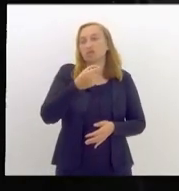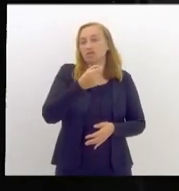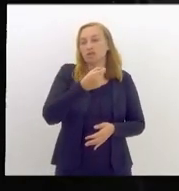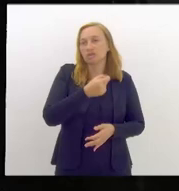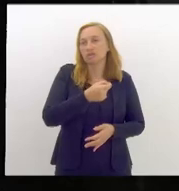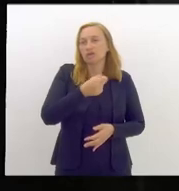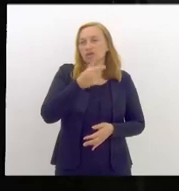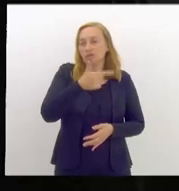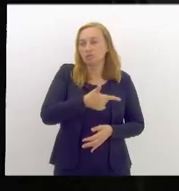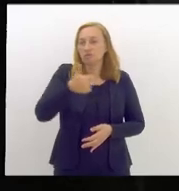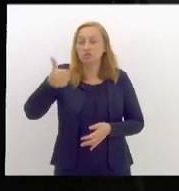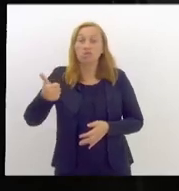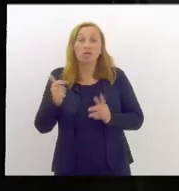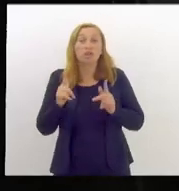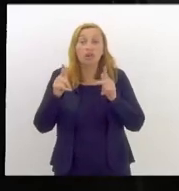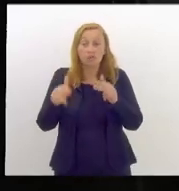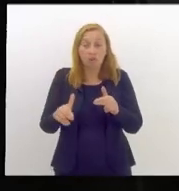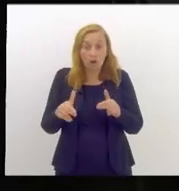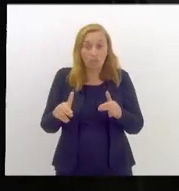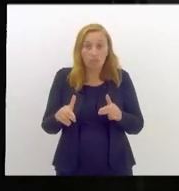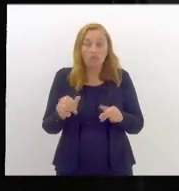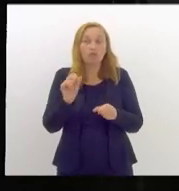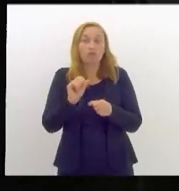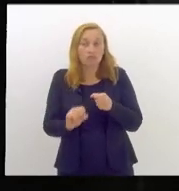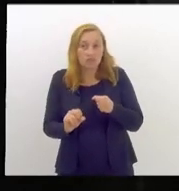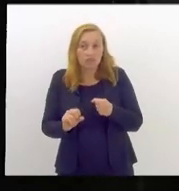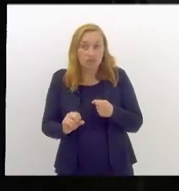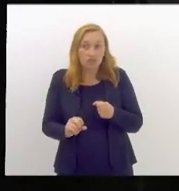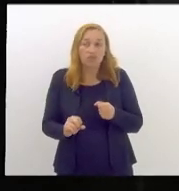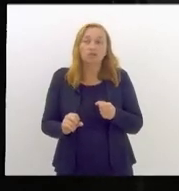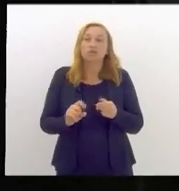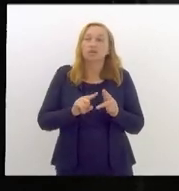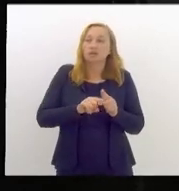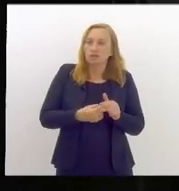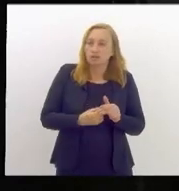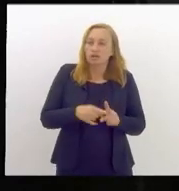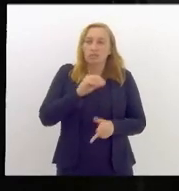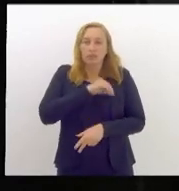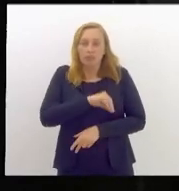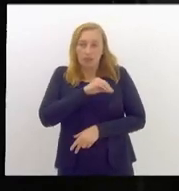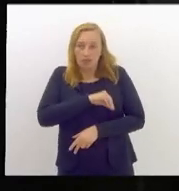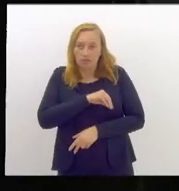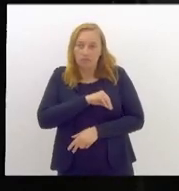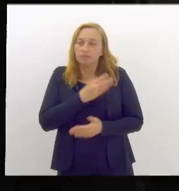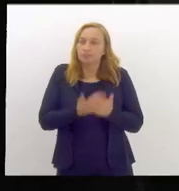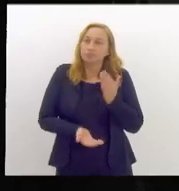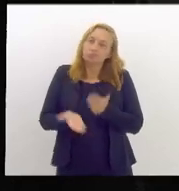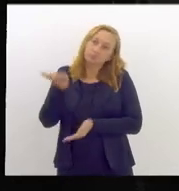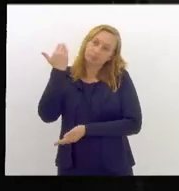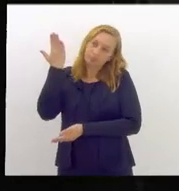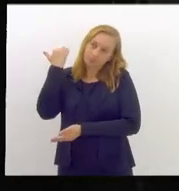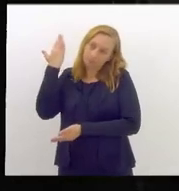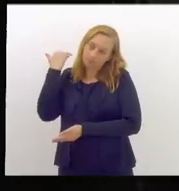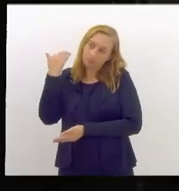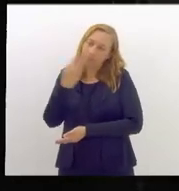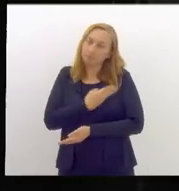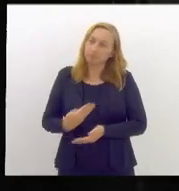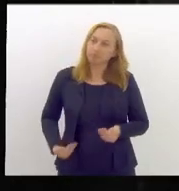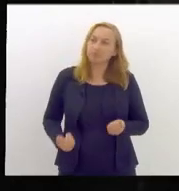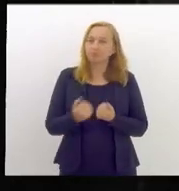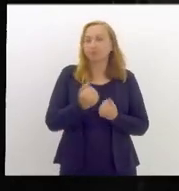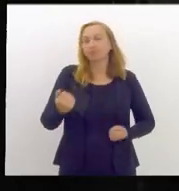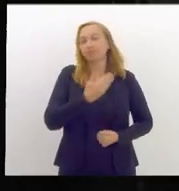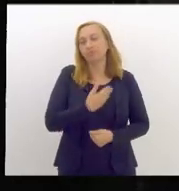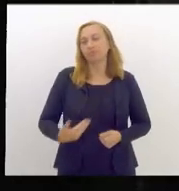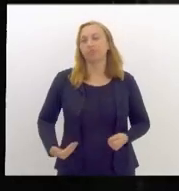da mesma maneira a se fazer recomposição de perdas pretéritas não subsídio do governador e do alto